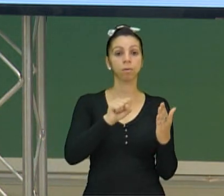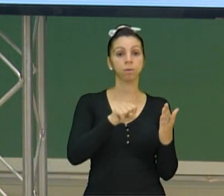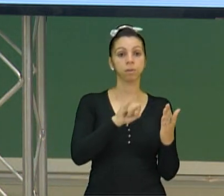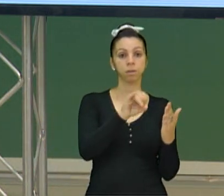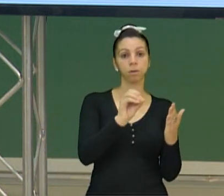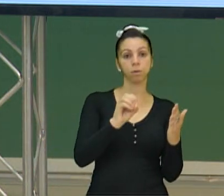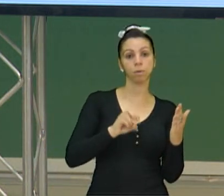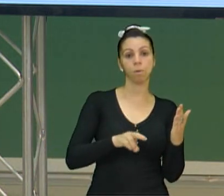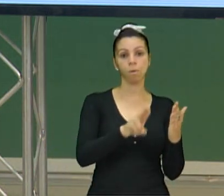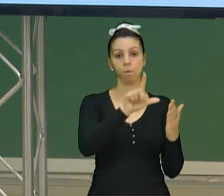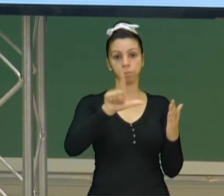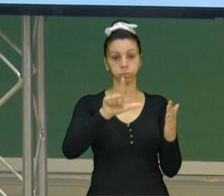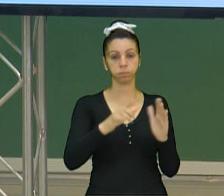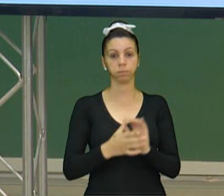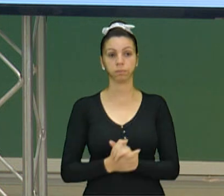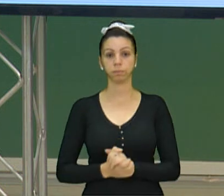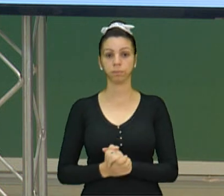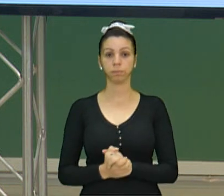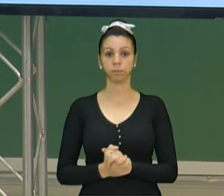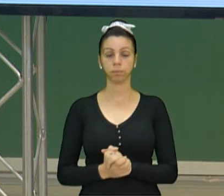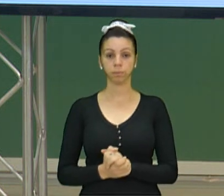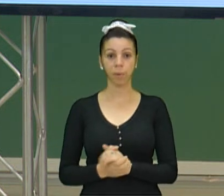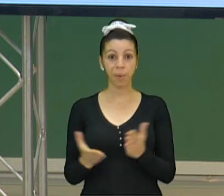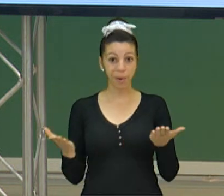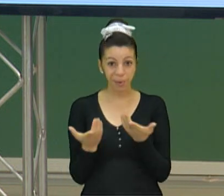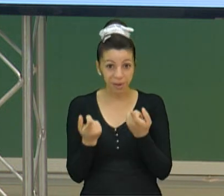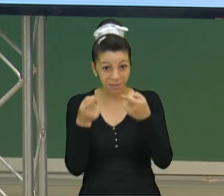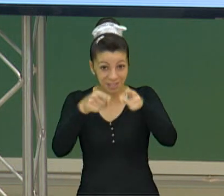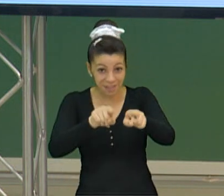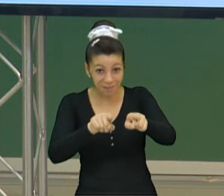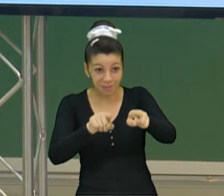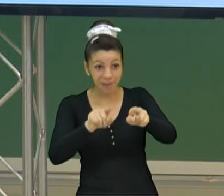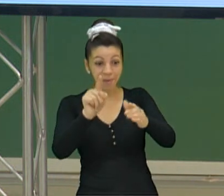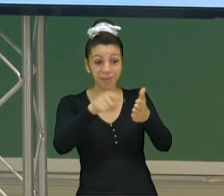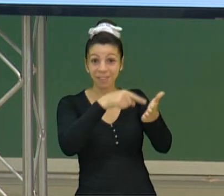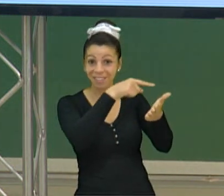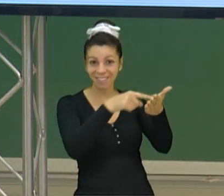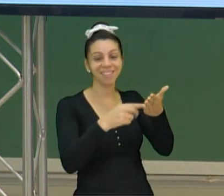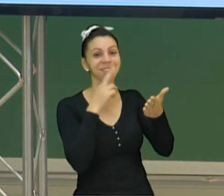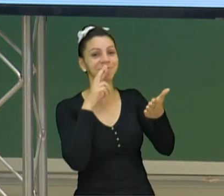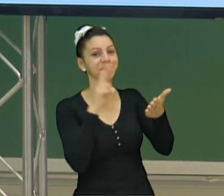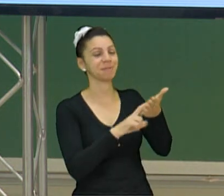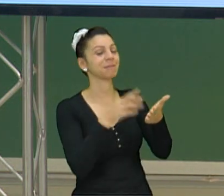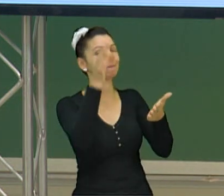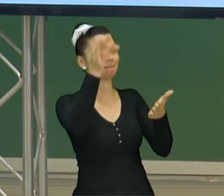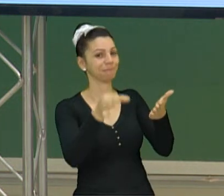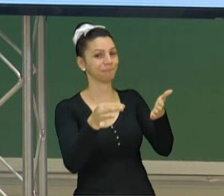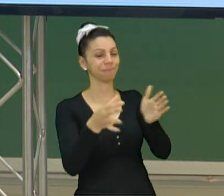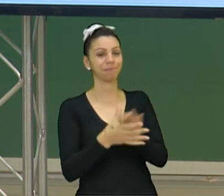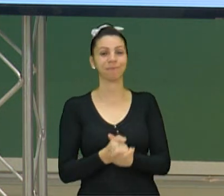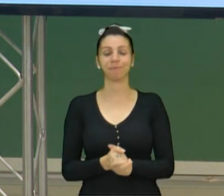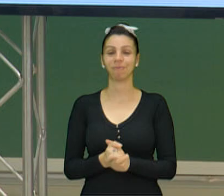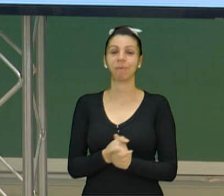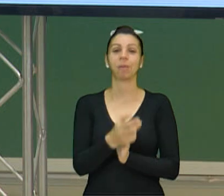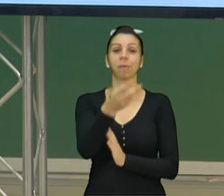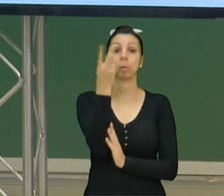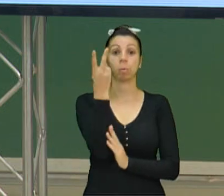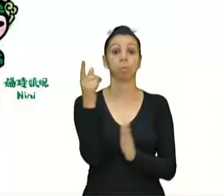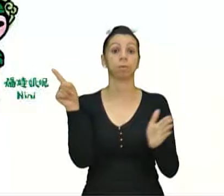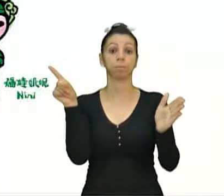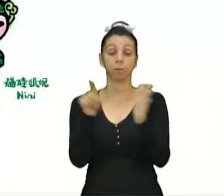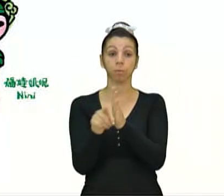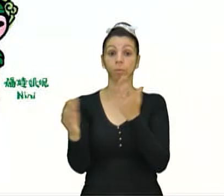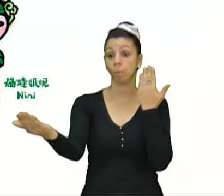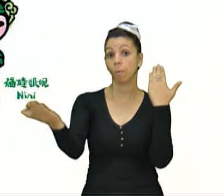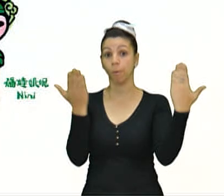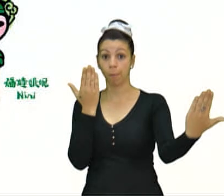Alright, vamos para o nosso quiz. Vamos lá desafiar vocês para poder marcar a resposta certa. Eu tenho aqui duas perguntas também, comparando, no caso